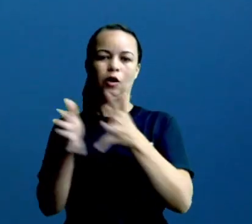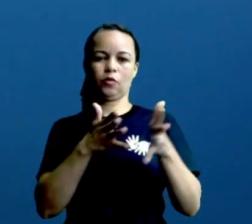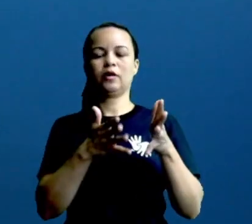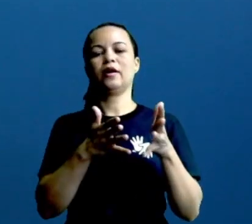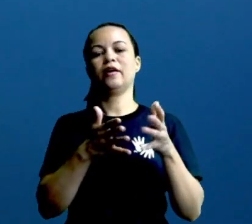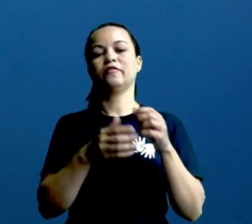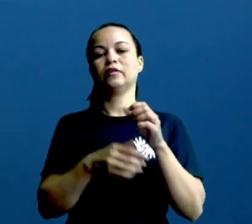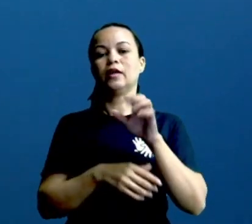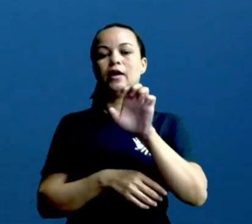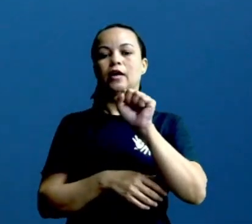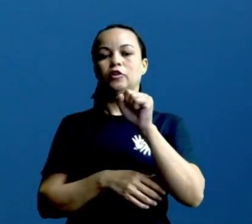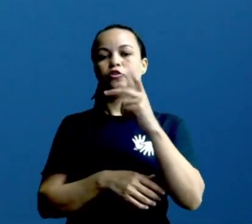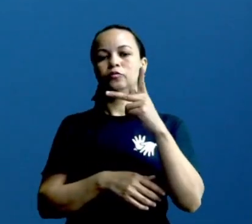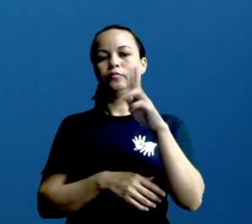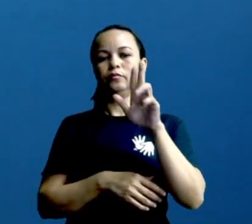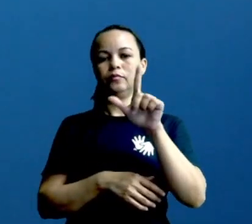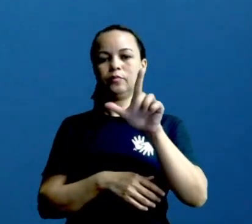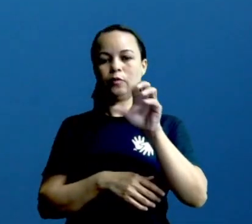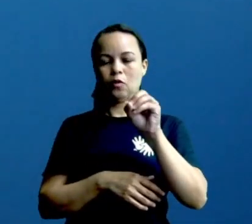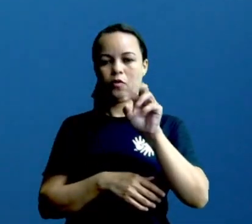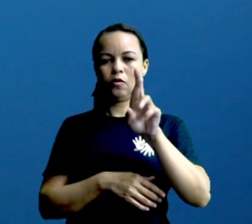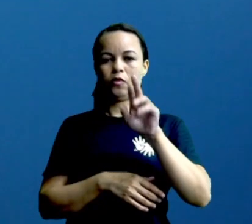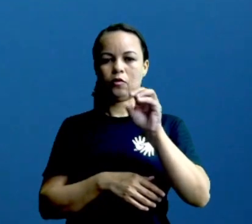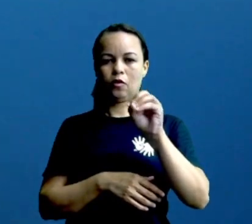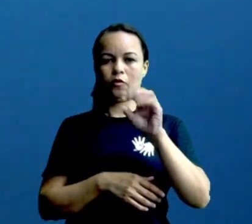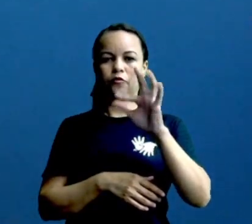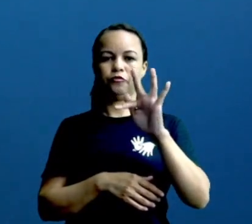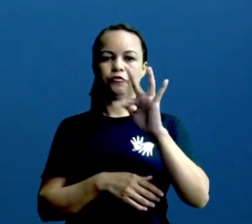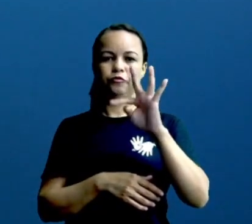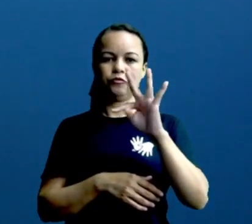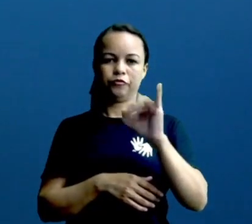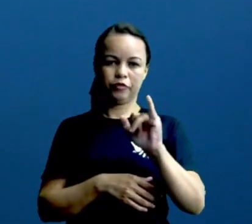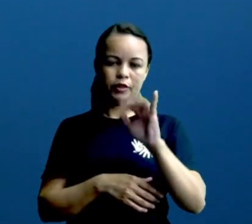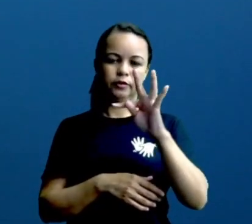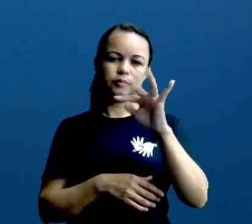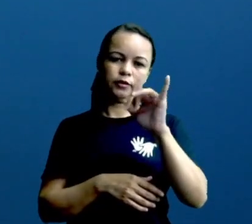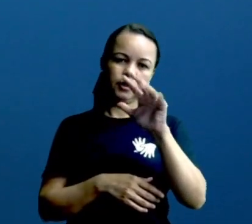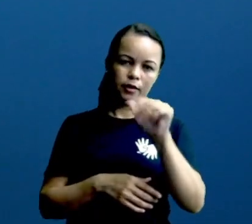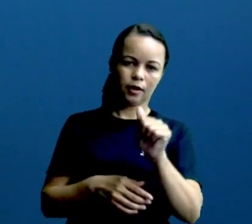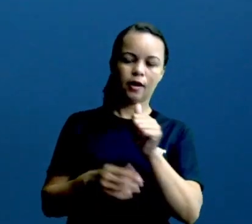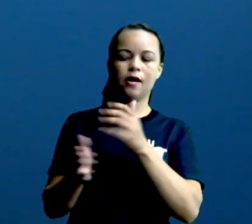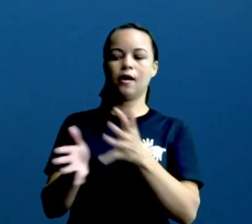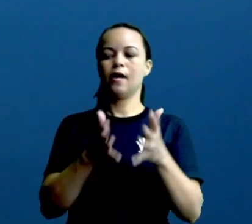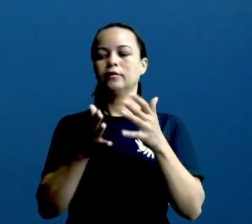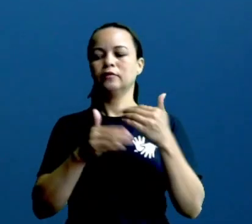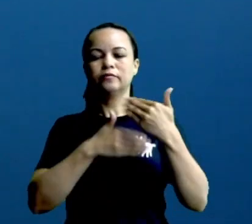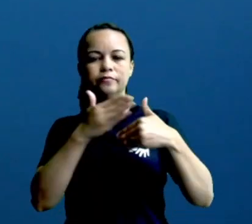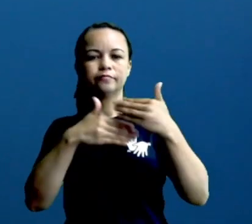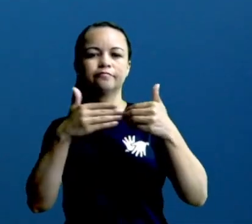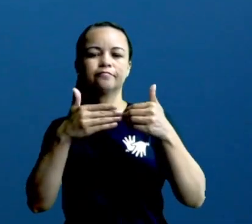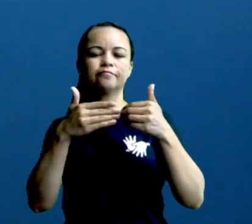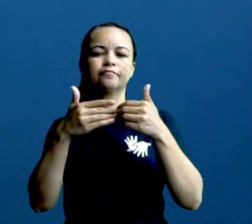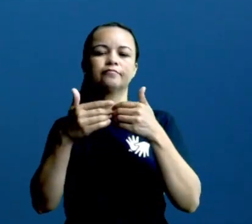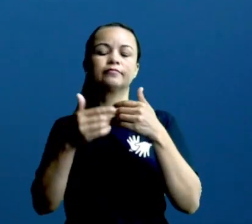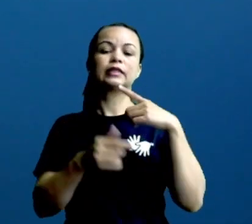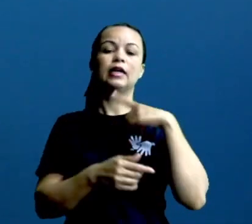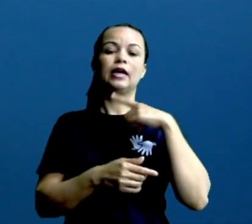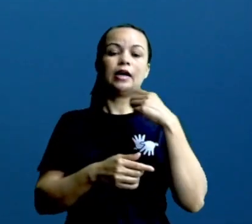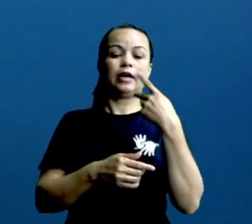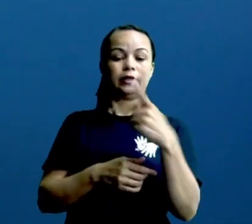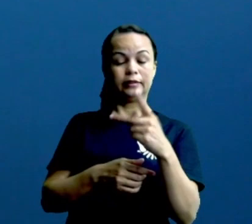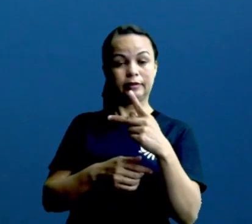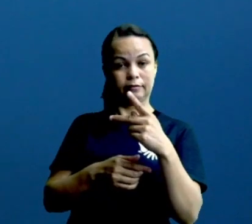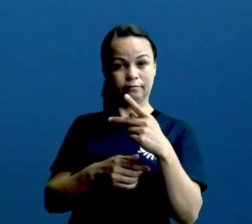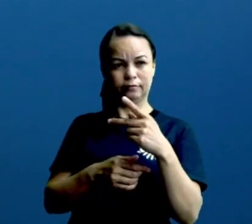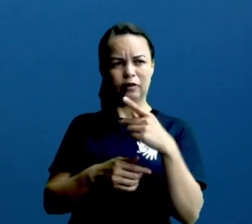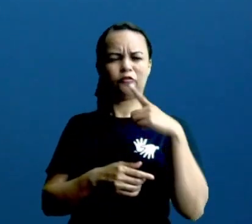duradoura é a fase esporofítica. Queria chamar a atenção de vocês que esse cara aqui ele já vai ter vasos condutores, e por esta razão, xilema e floema, eles